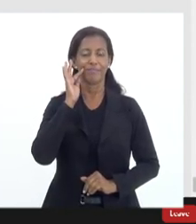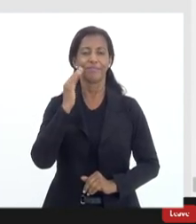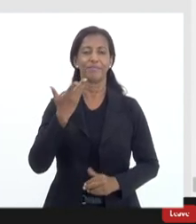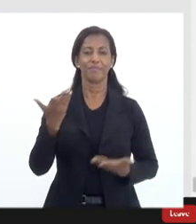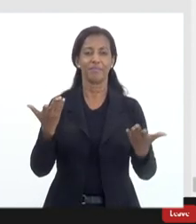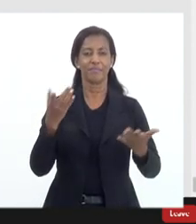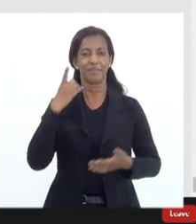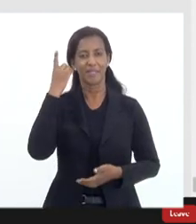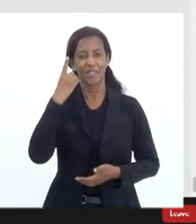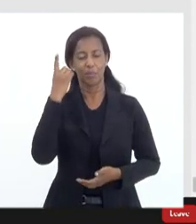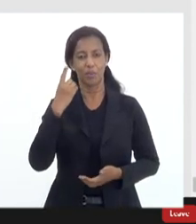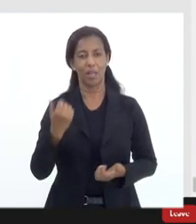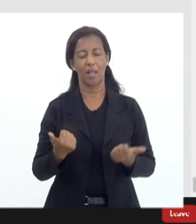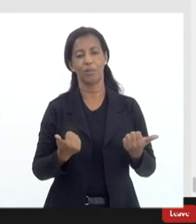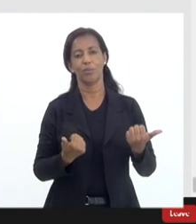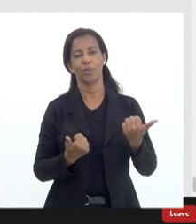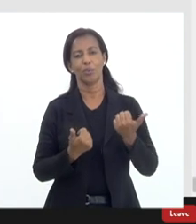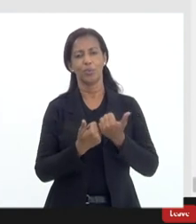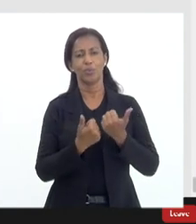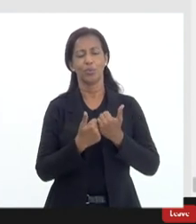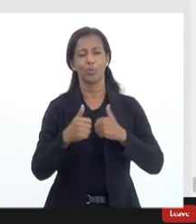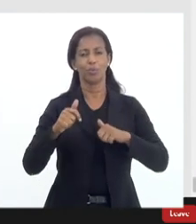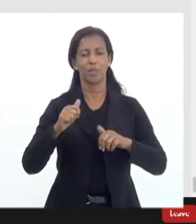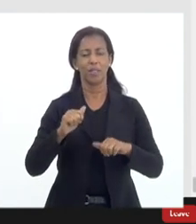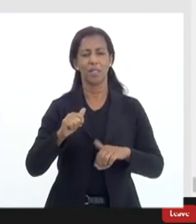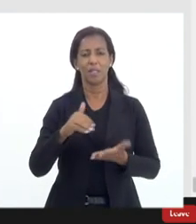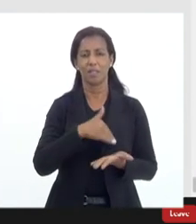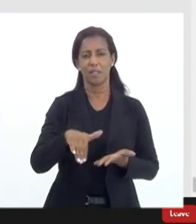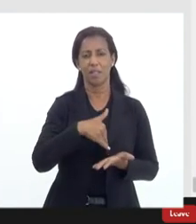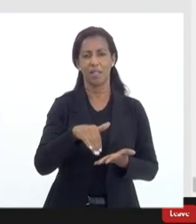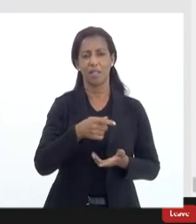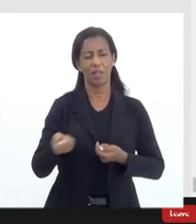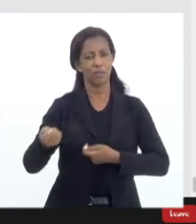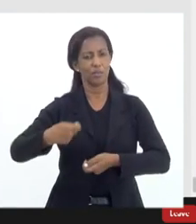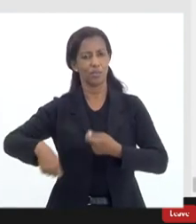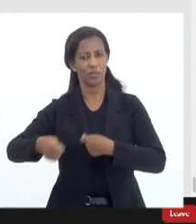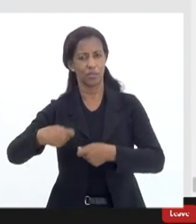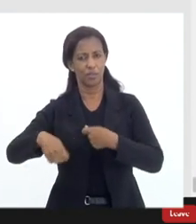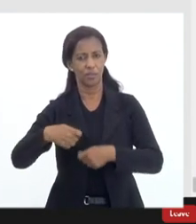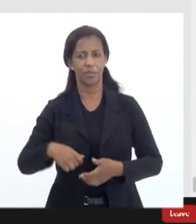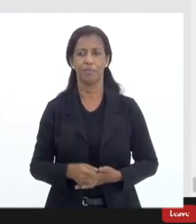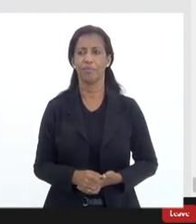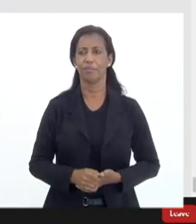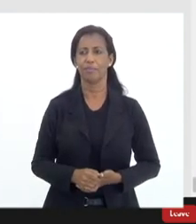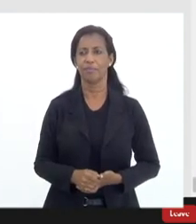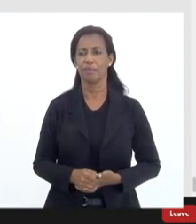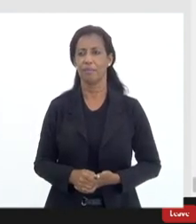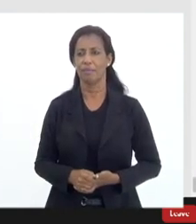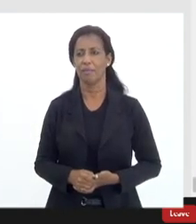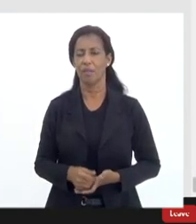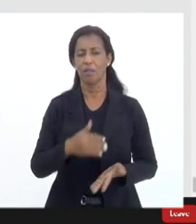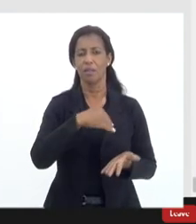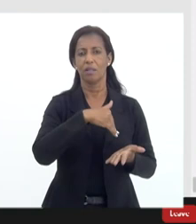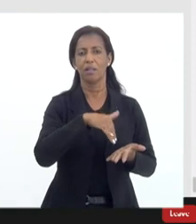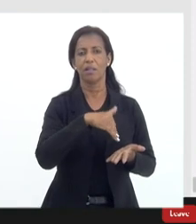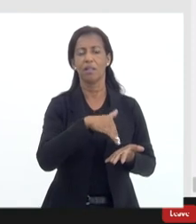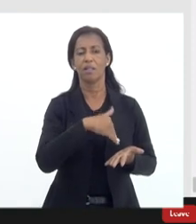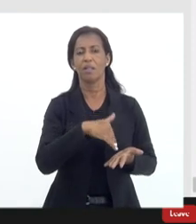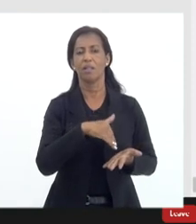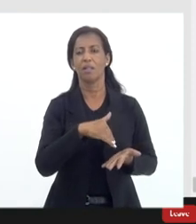Leonardo, subsecretário de Gestão e Administração. Estou aqui com a professora Joilza,